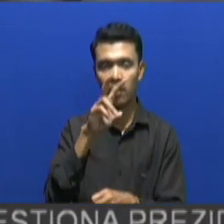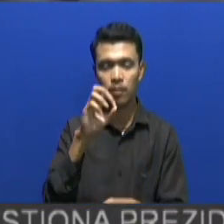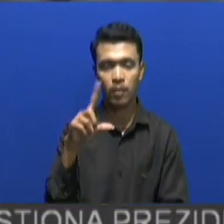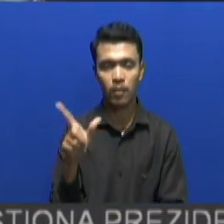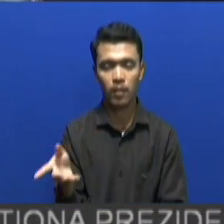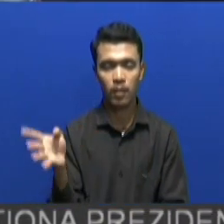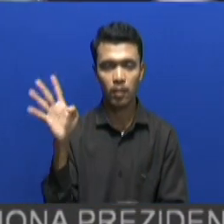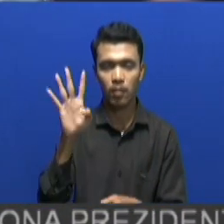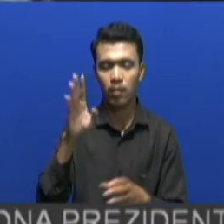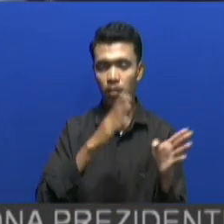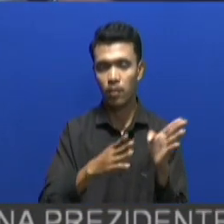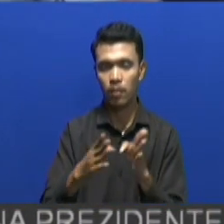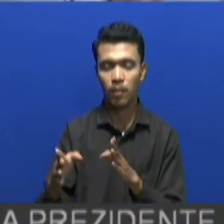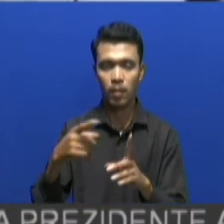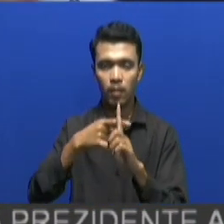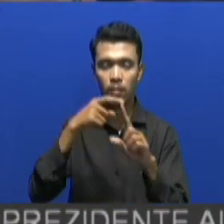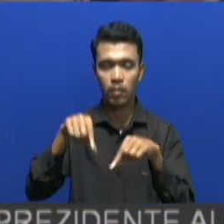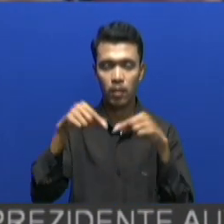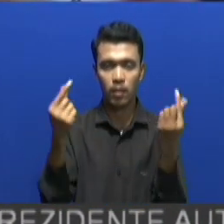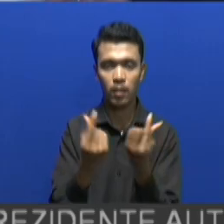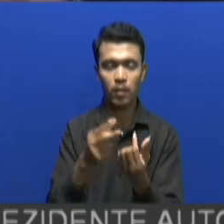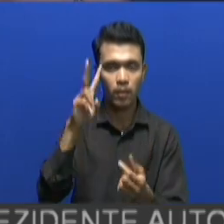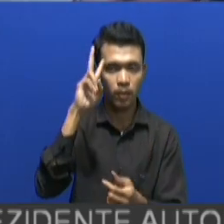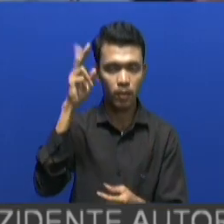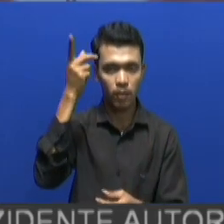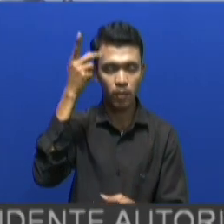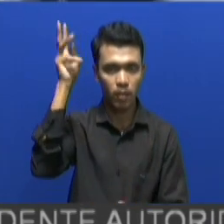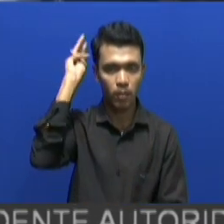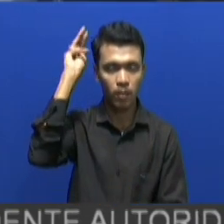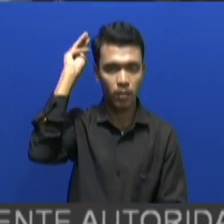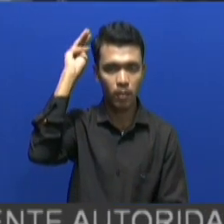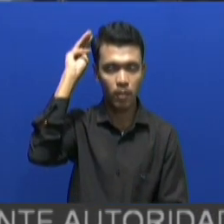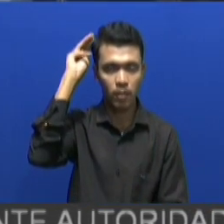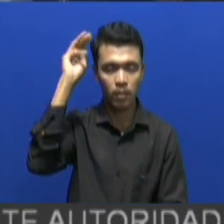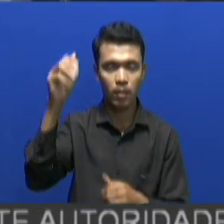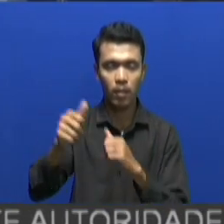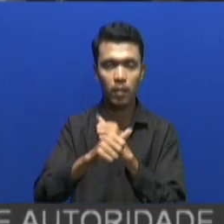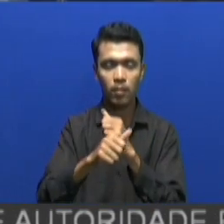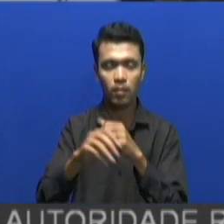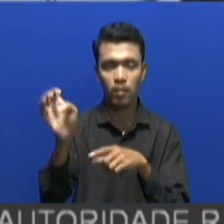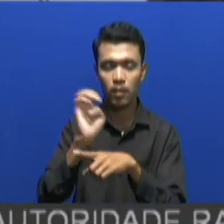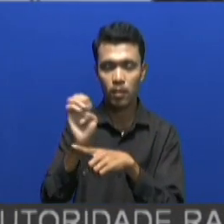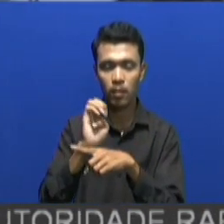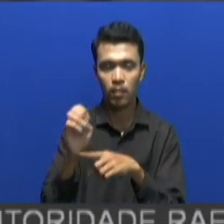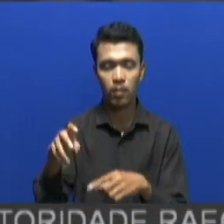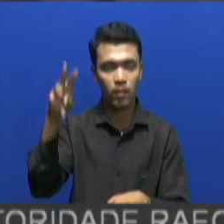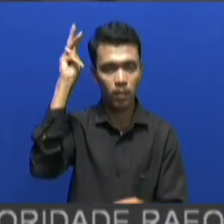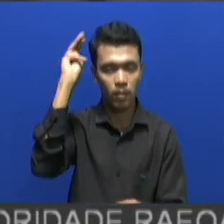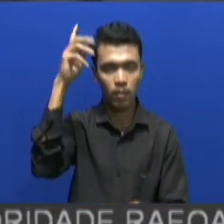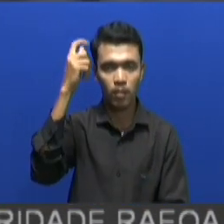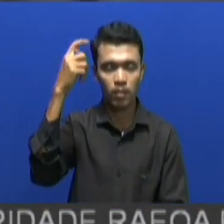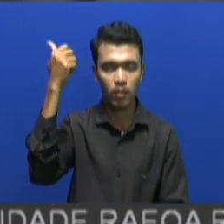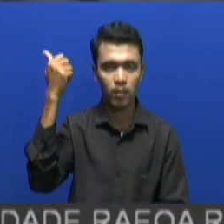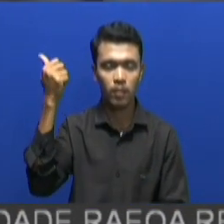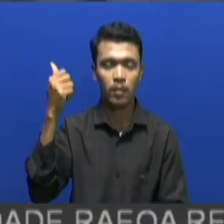Hat, organiza husi equipa vice-primeiro-ministro, Ministério Coordenador Assuntos Econômicos, Ministério